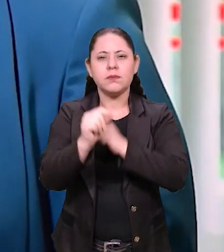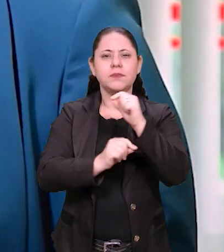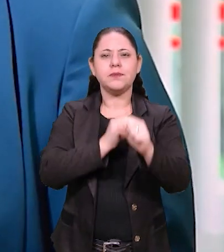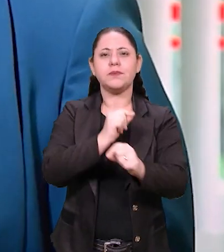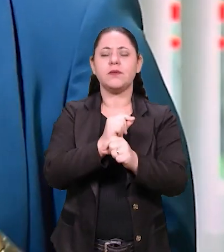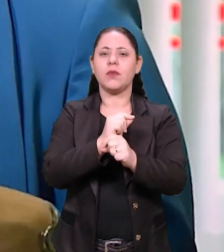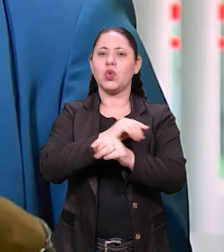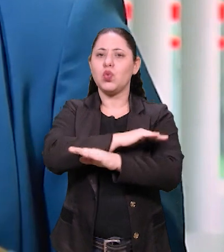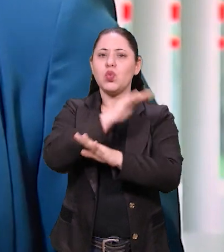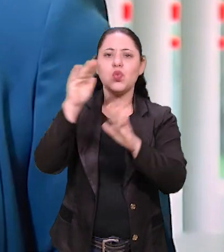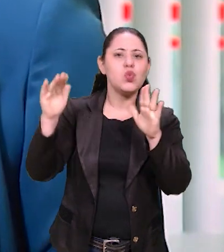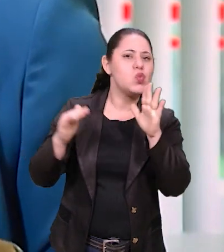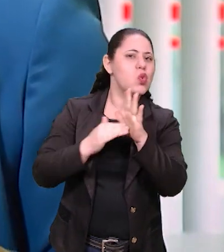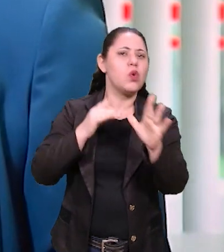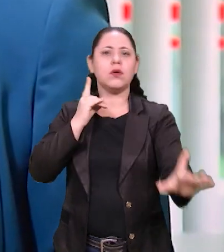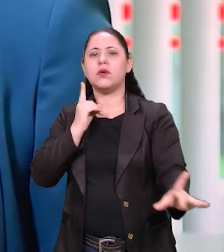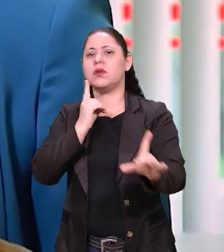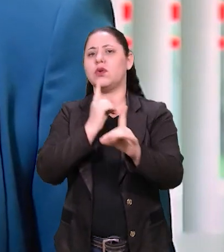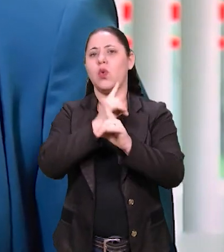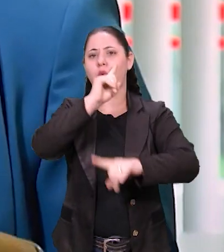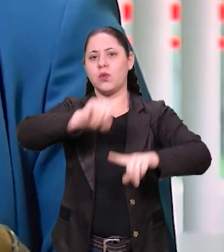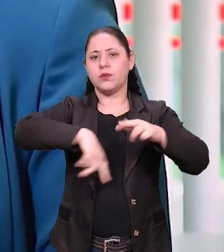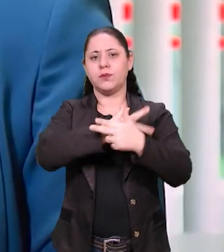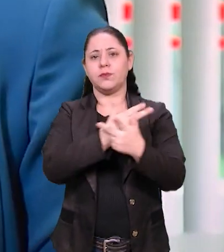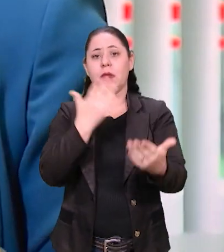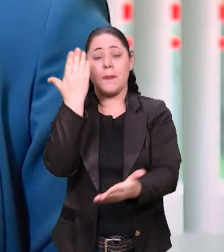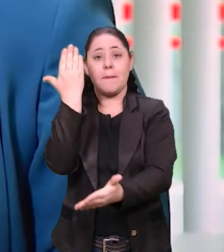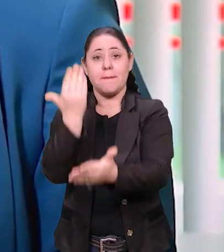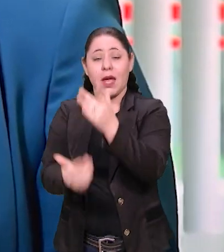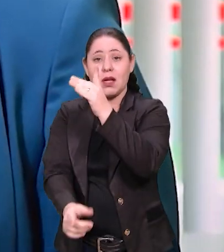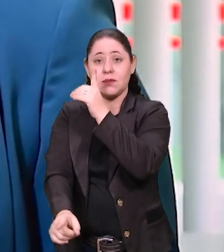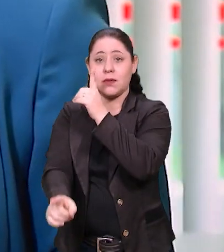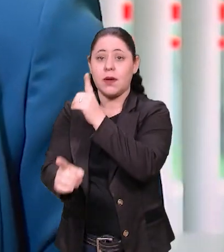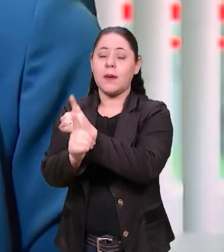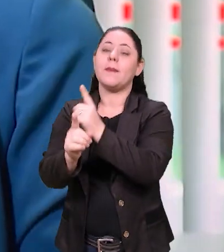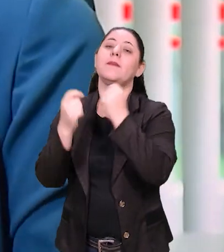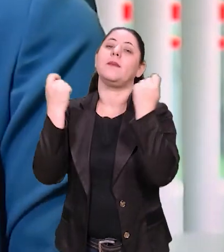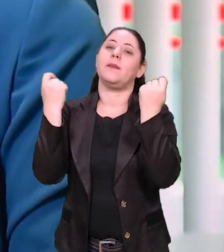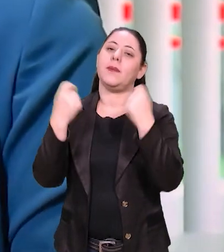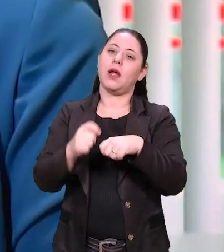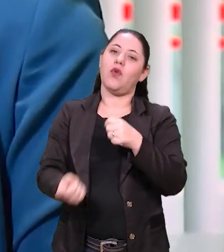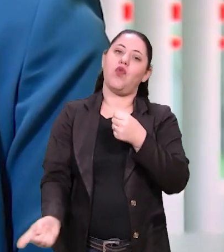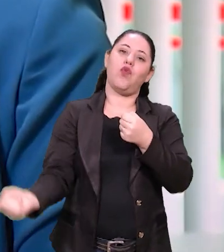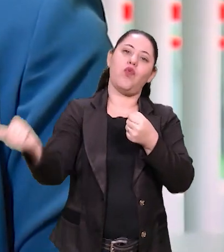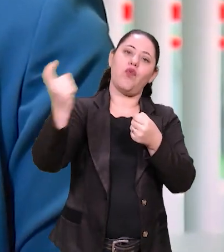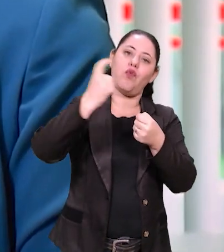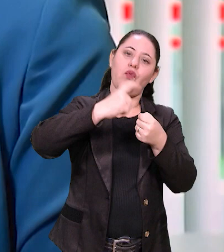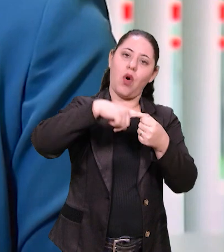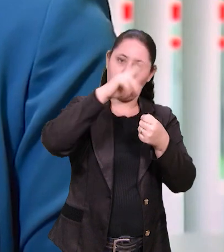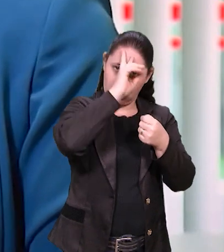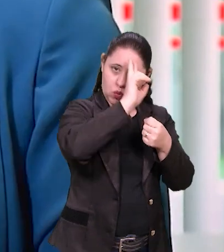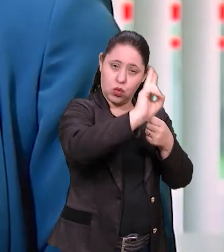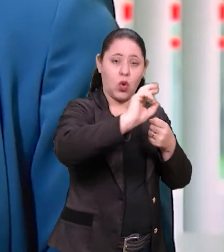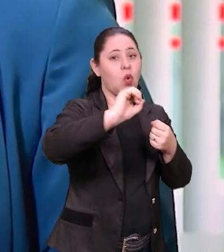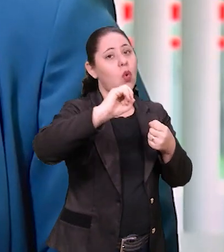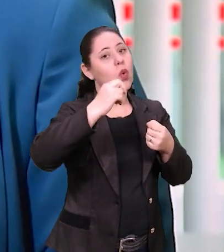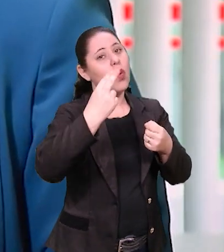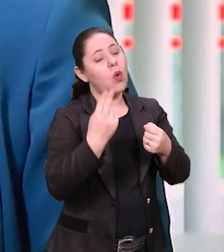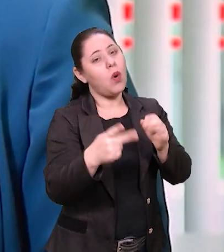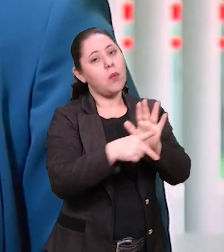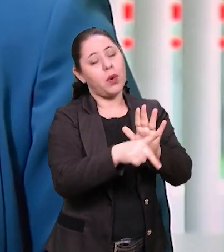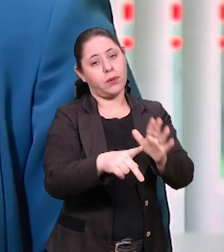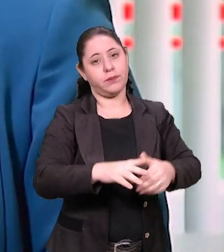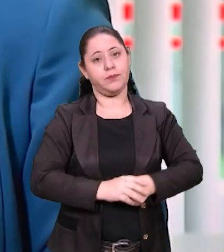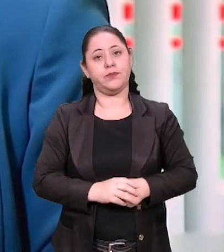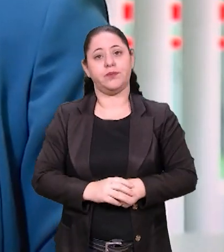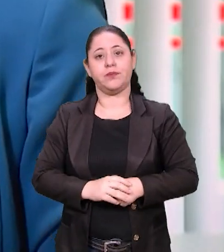que todo aquele que encontrar coisa alheia perdida, ele deverá restituir ao dono ou então ao